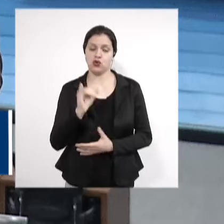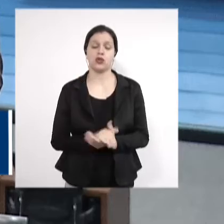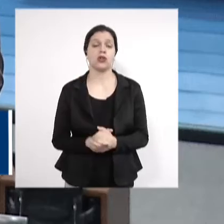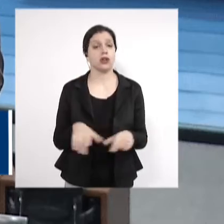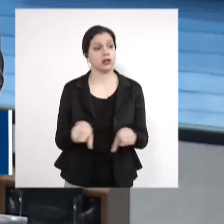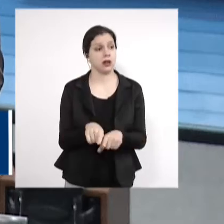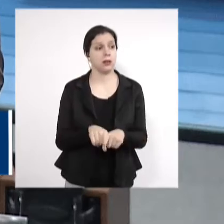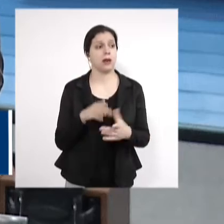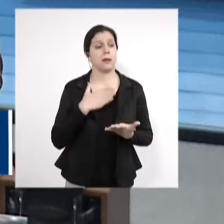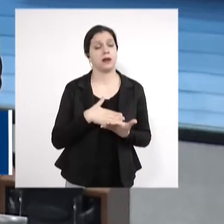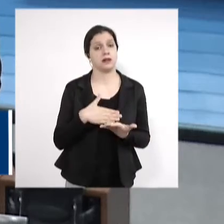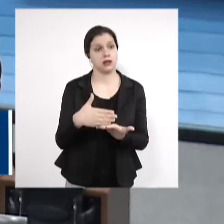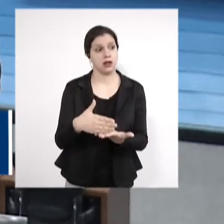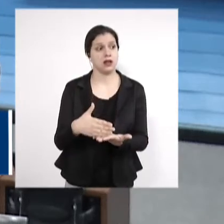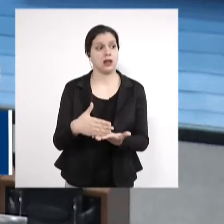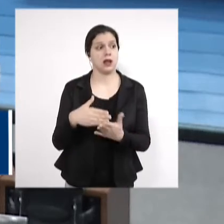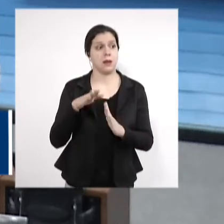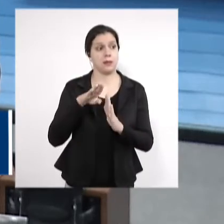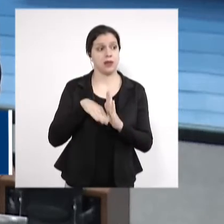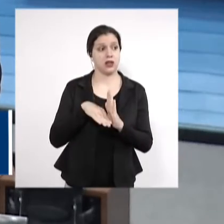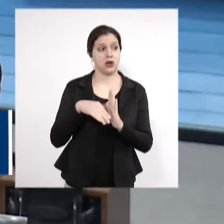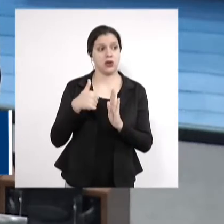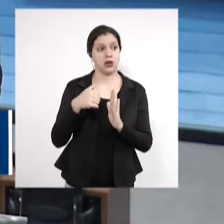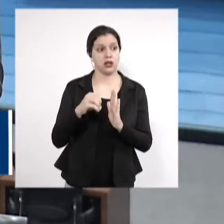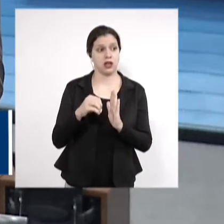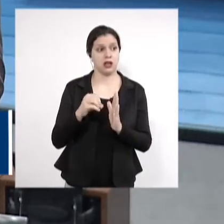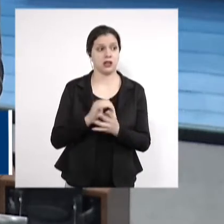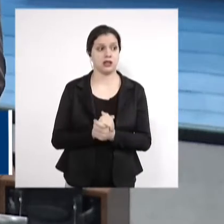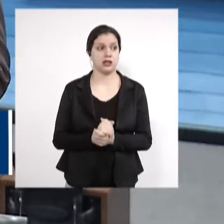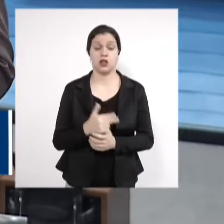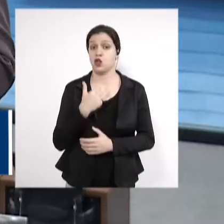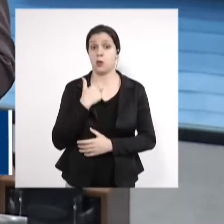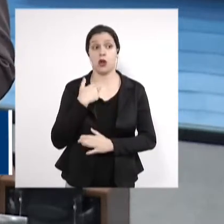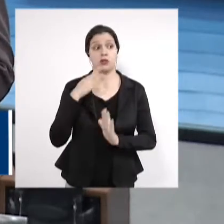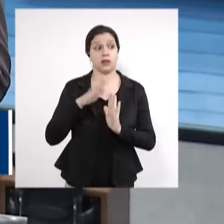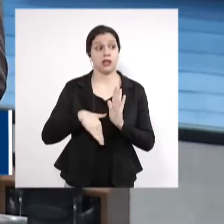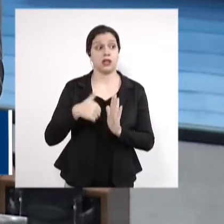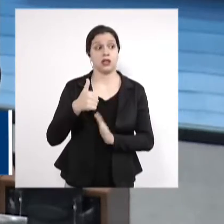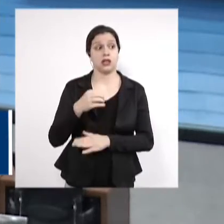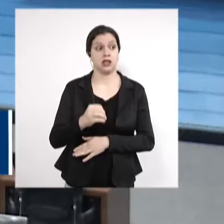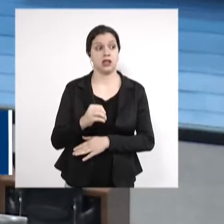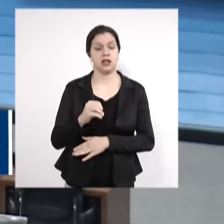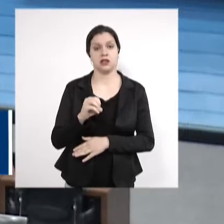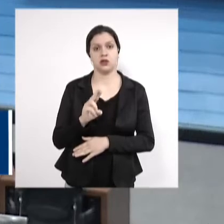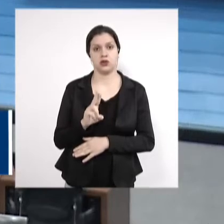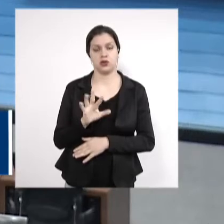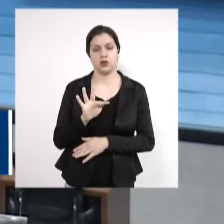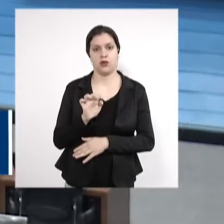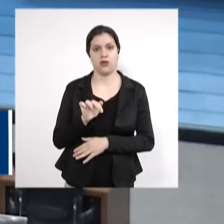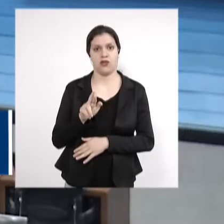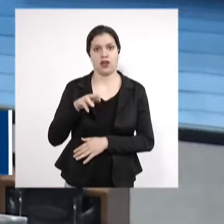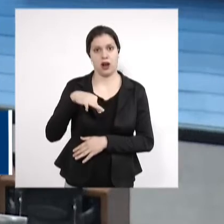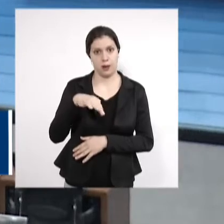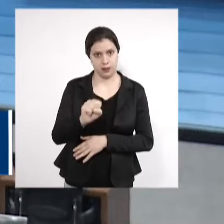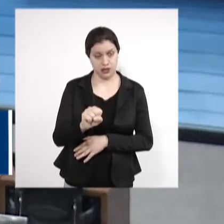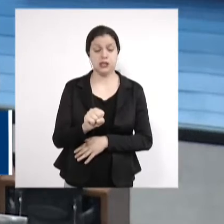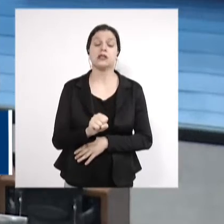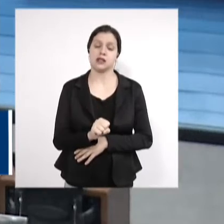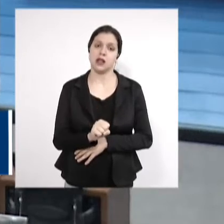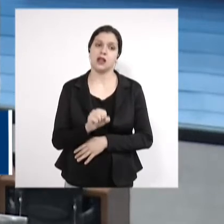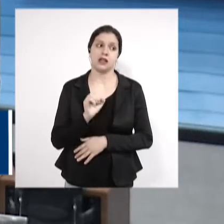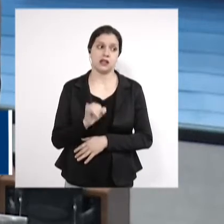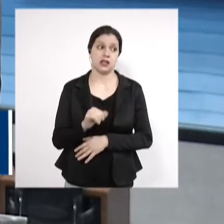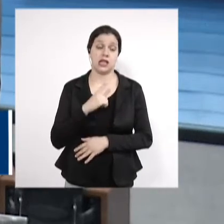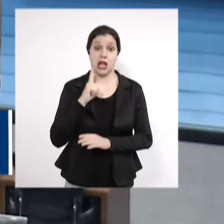também parcela menor que 10... Não pode ser menor que 10 UFERMS. Não pode ser menor que de 10 UFERMS. E para quem